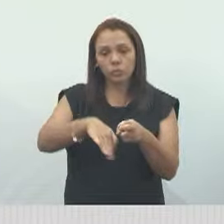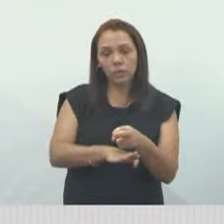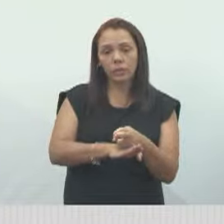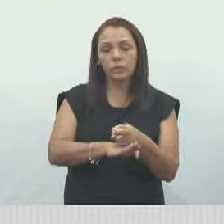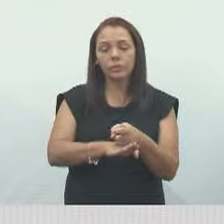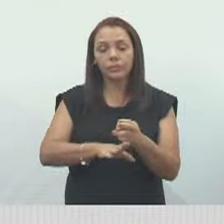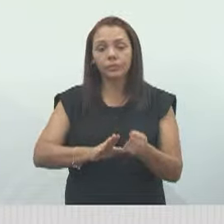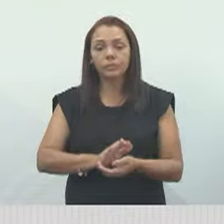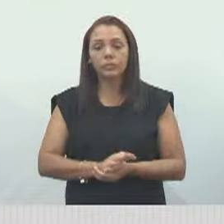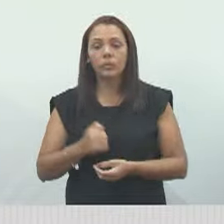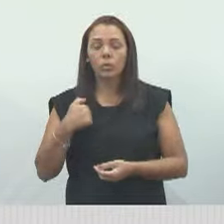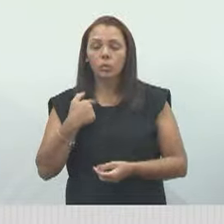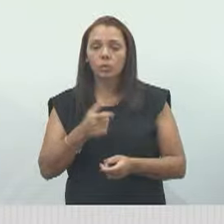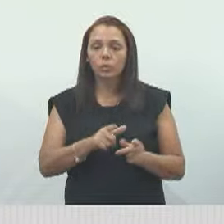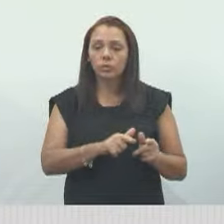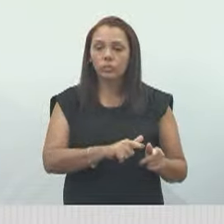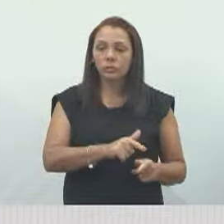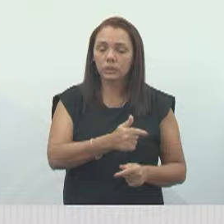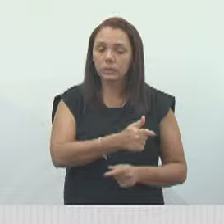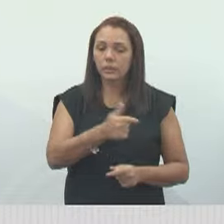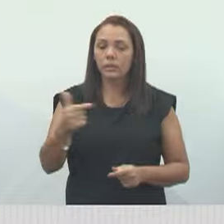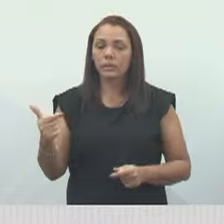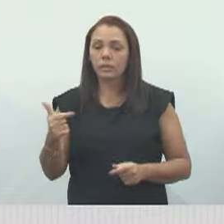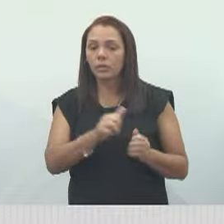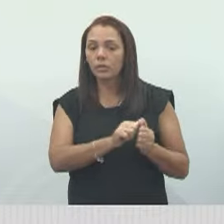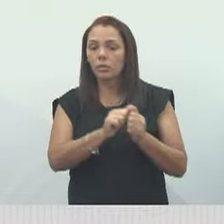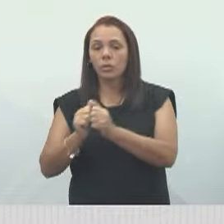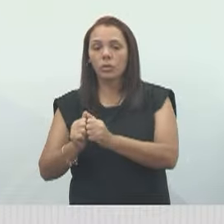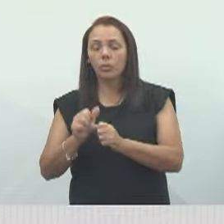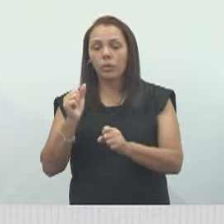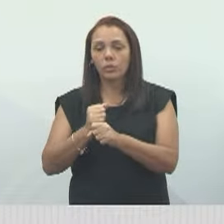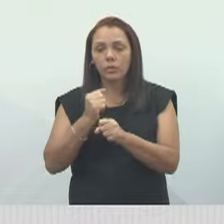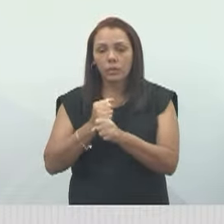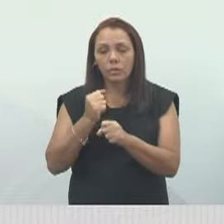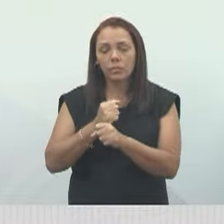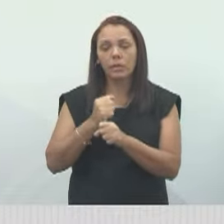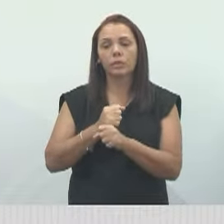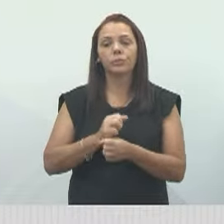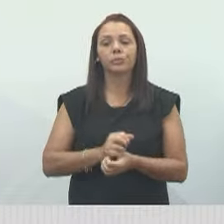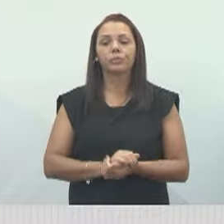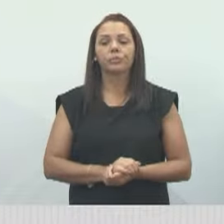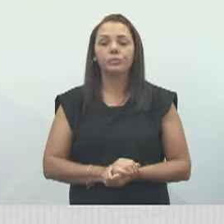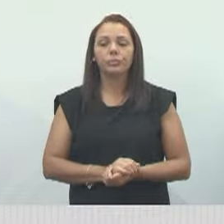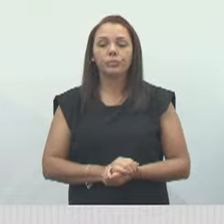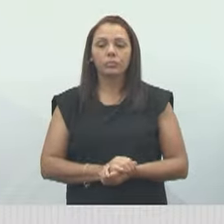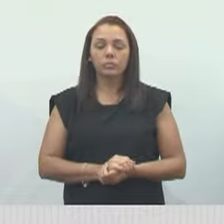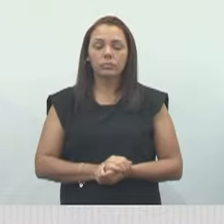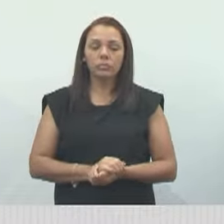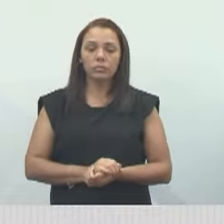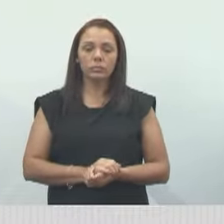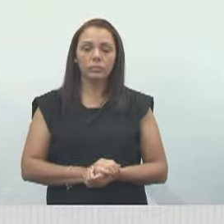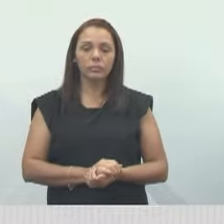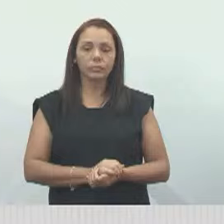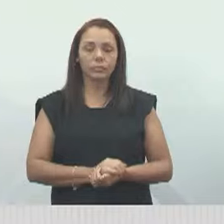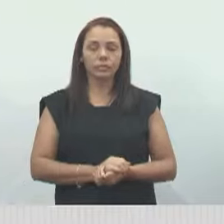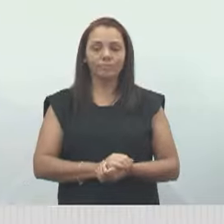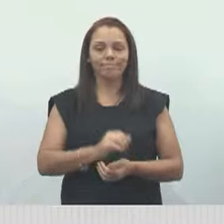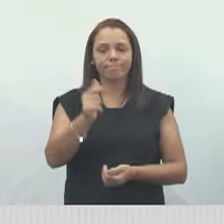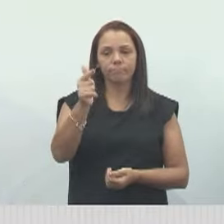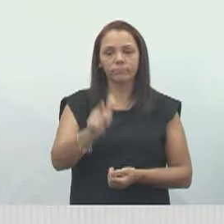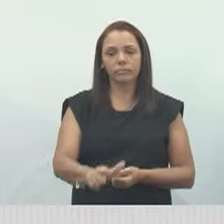semana o trabalho da Infraestrutura juntamente com o SAI, ok? Pode ir